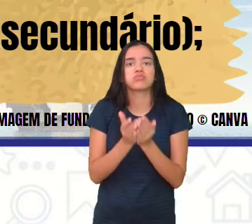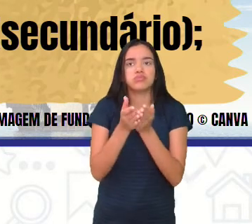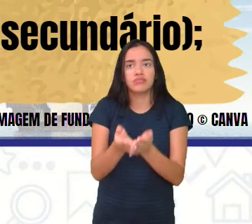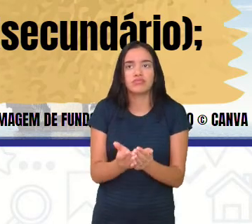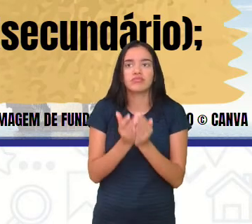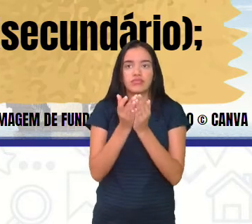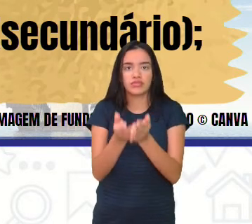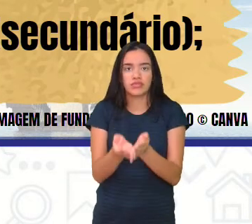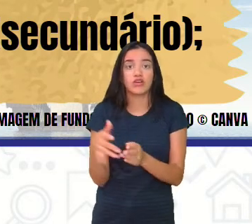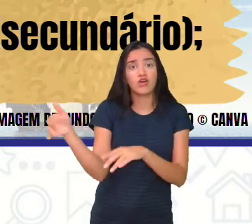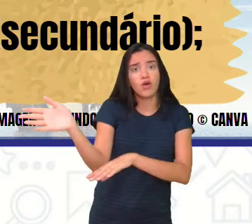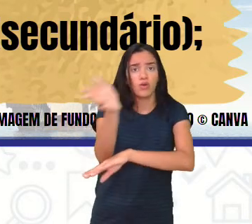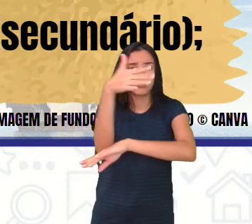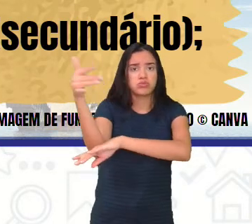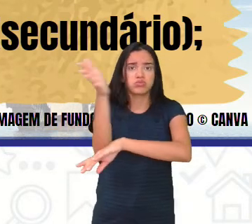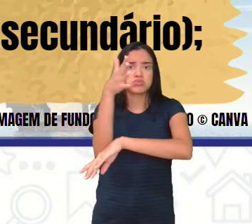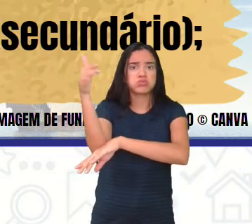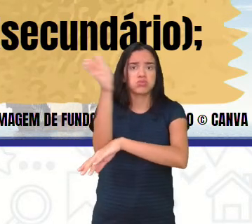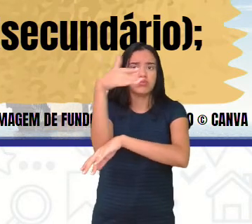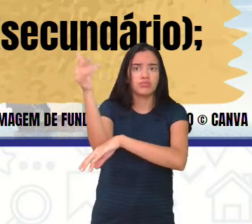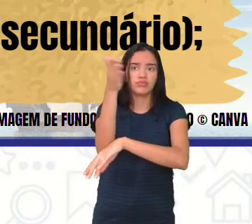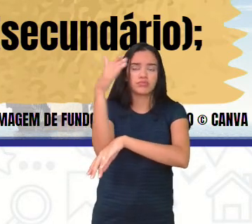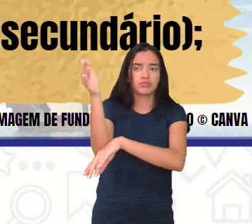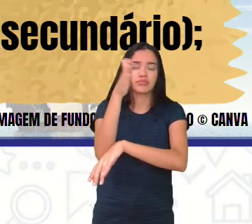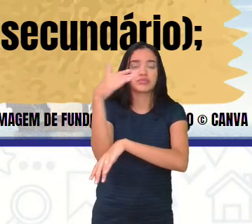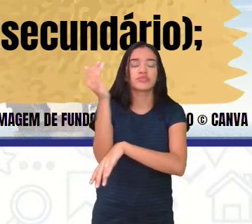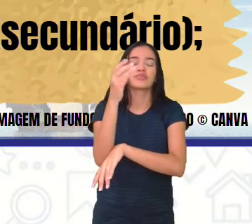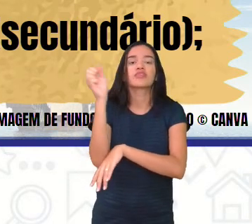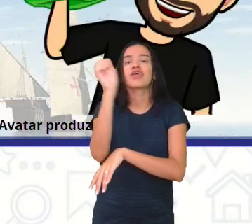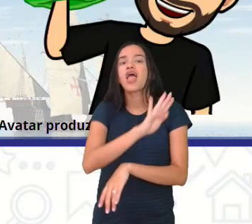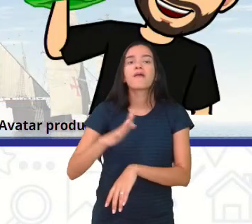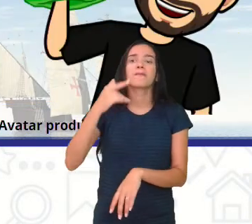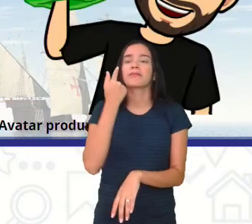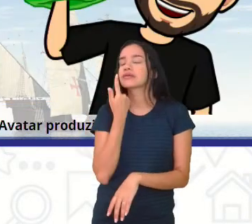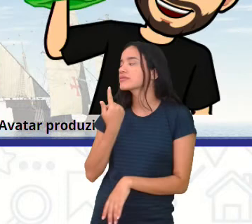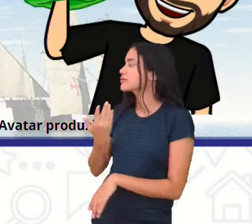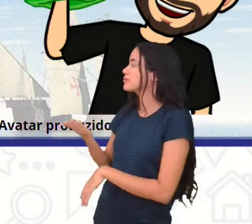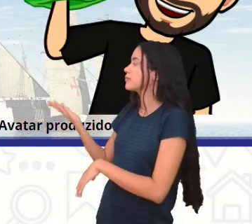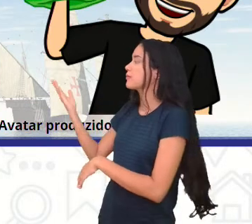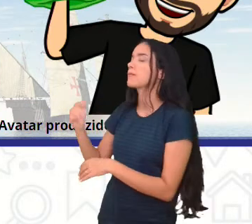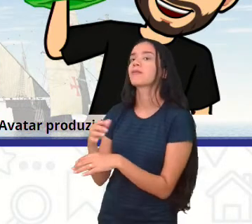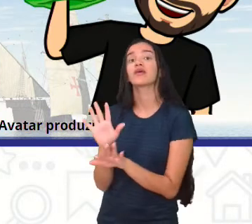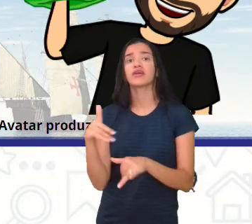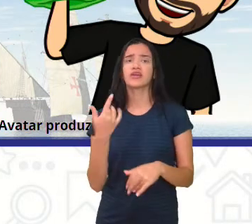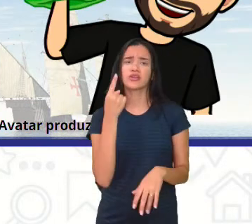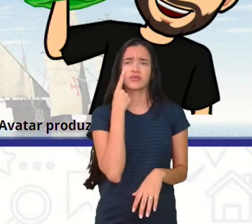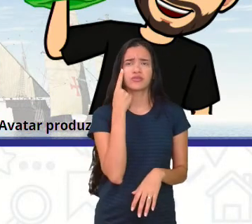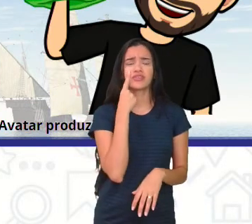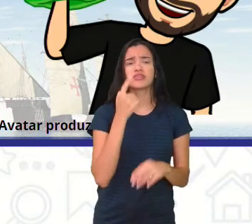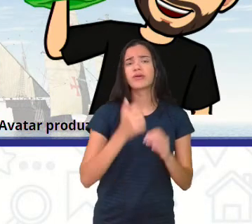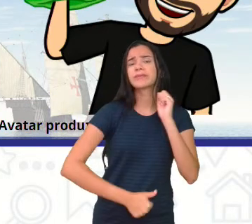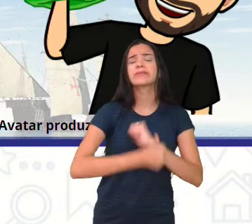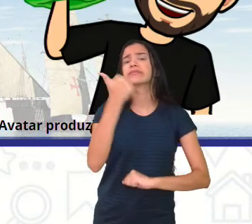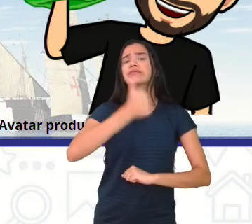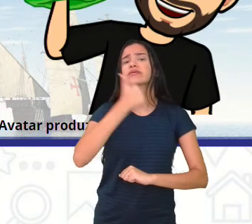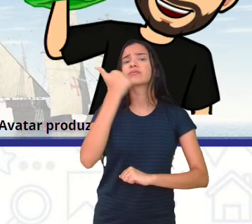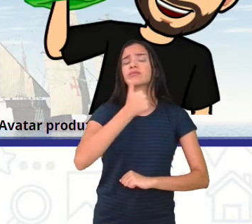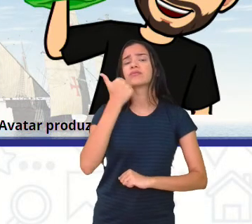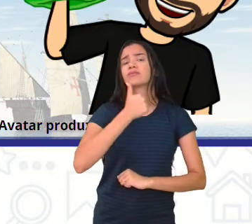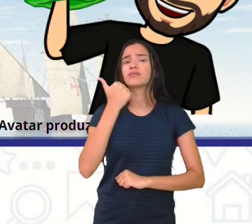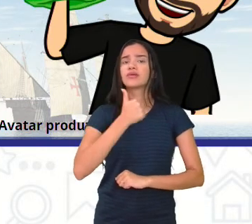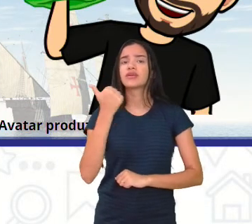estão vendo como imagem de fundo aqui, ó, no slide, né? Aí vejam, primeiras